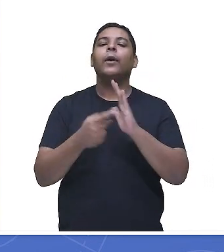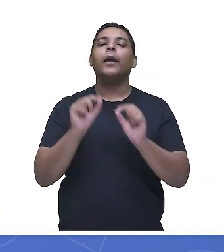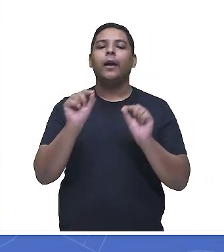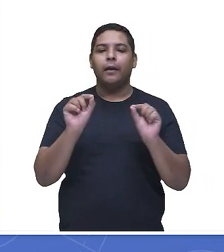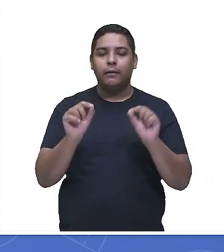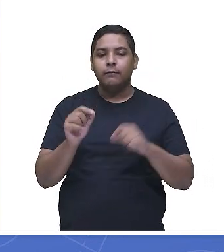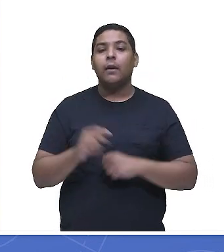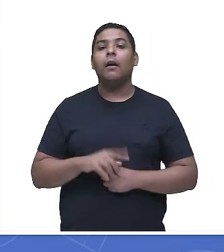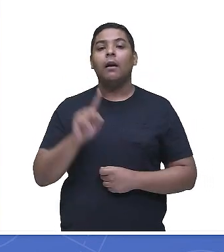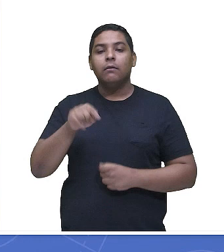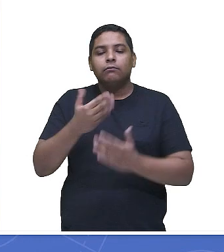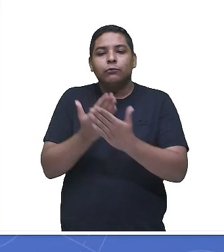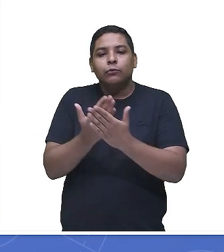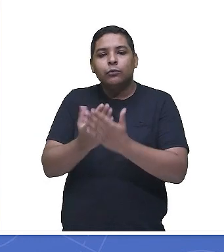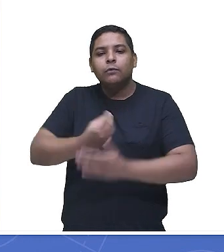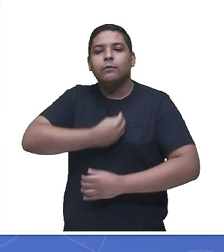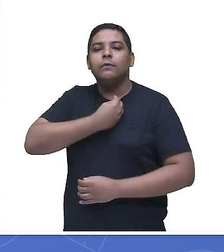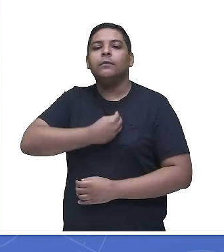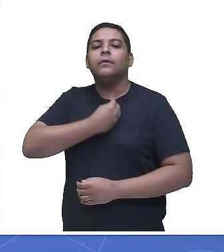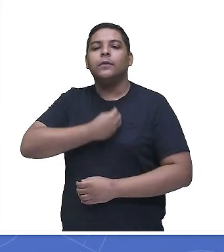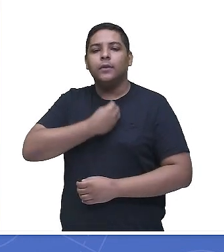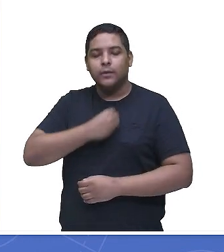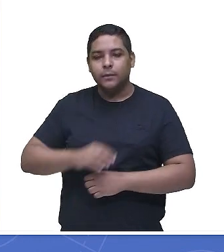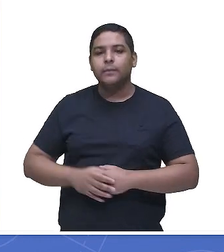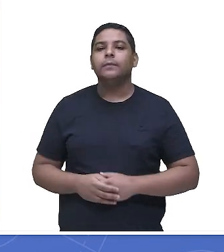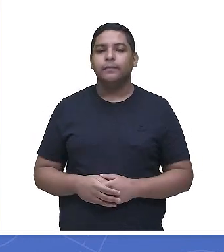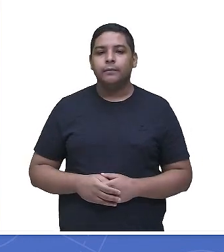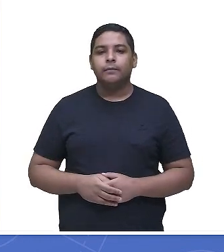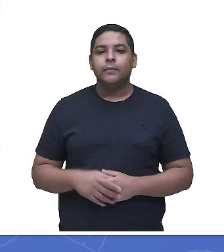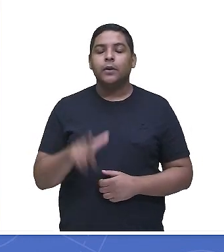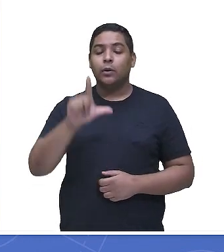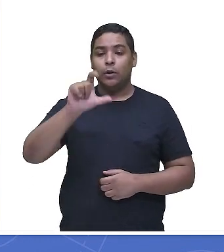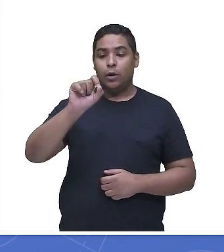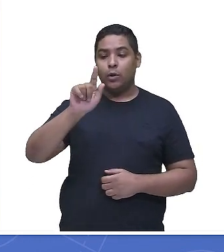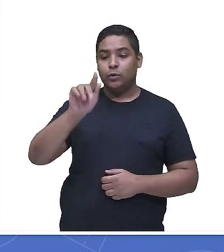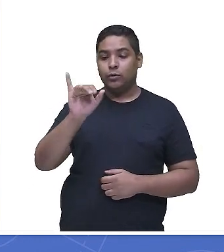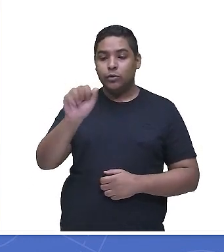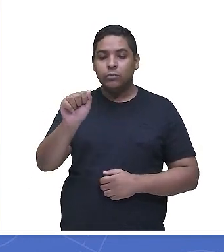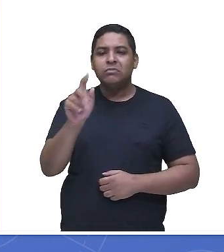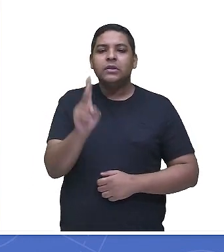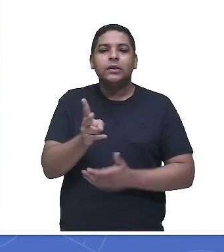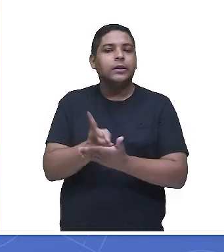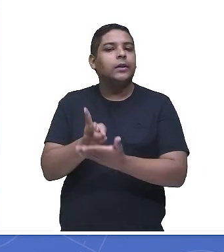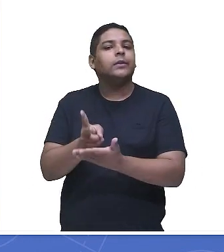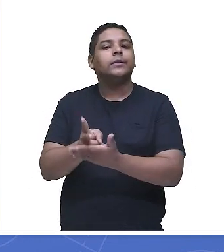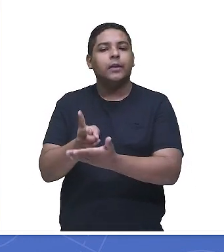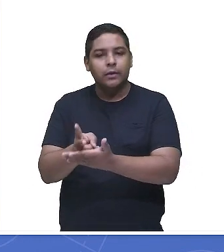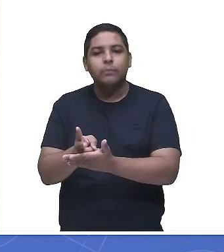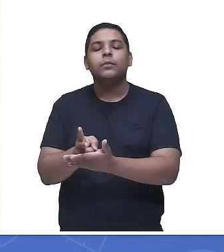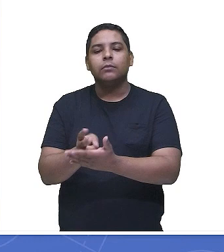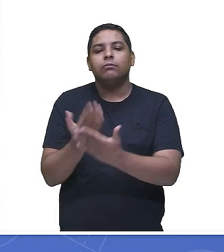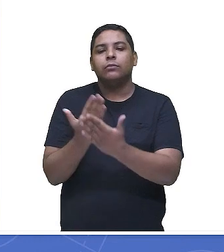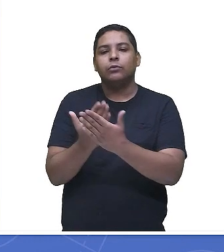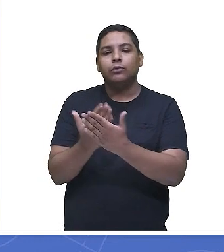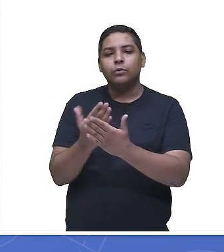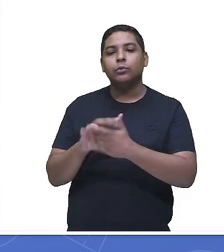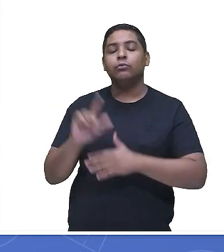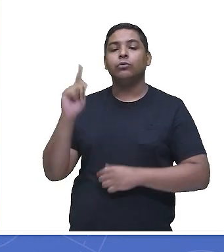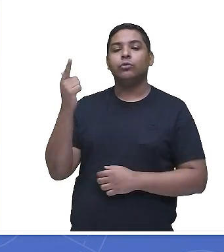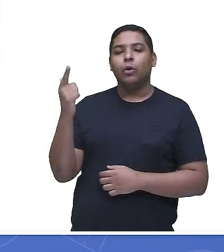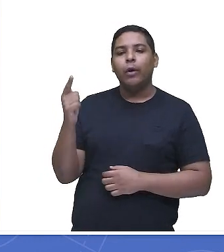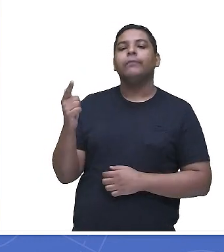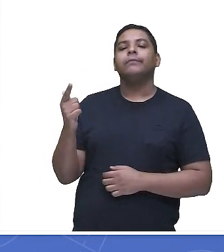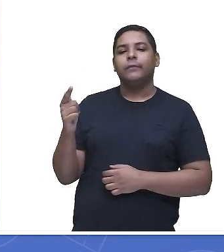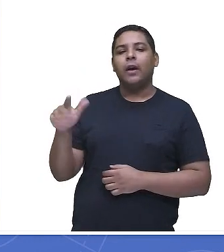vida, logia, estudo. Sempre logia, alguma coisa de estudo, ok? Tipo geografia, né? Estudo da terra. E